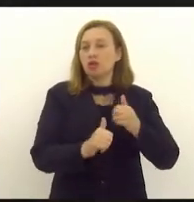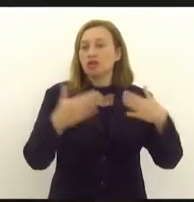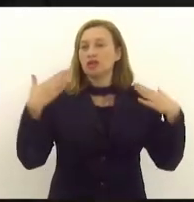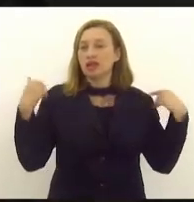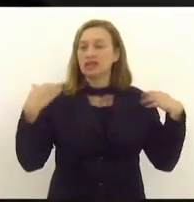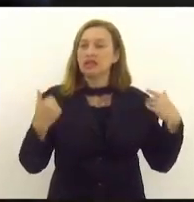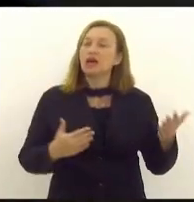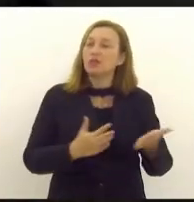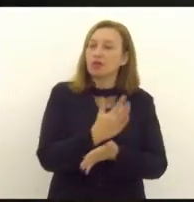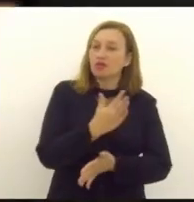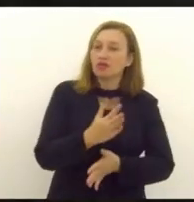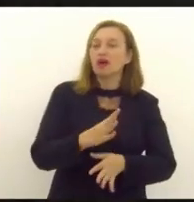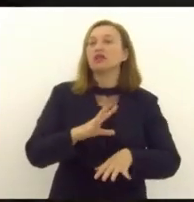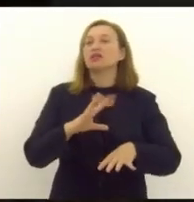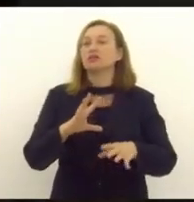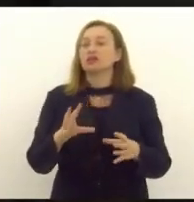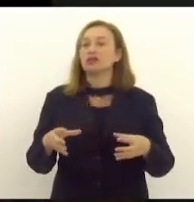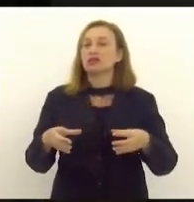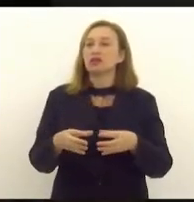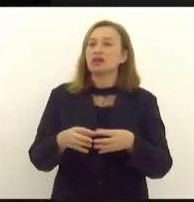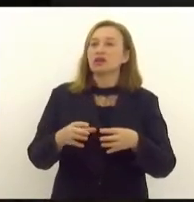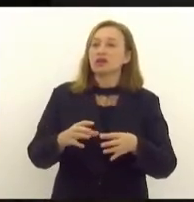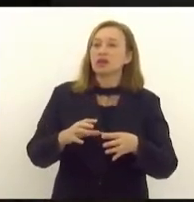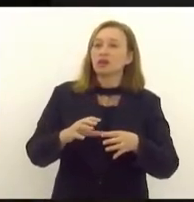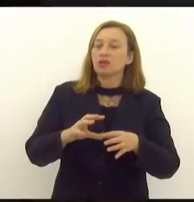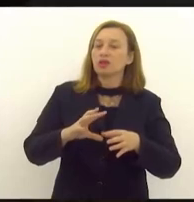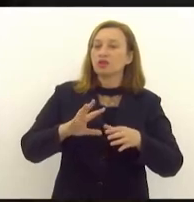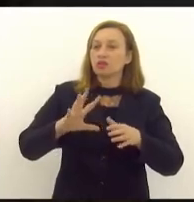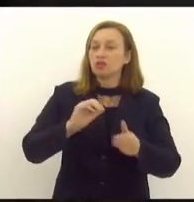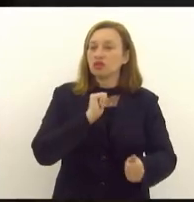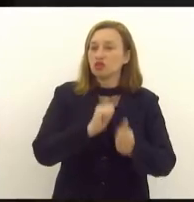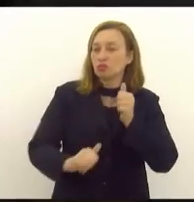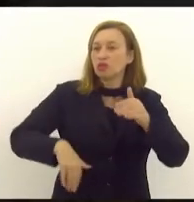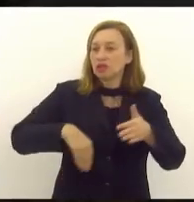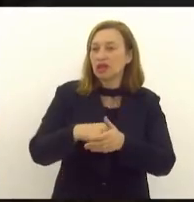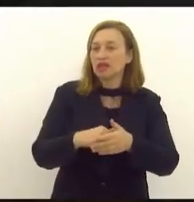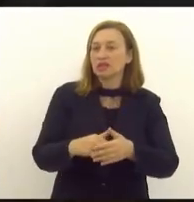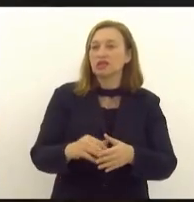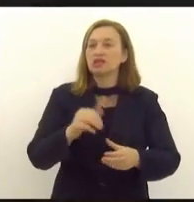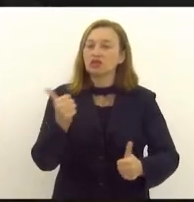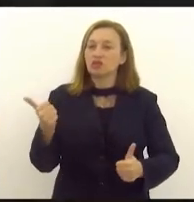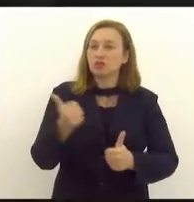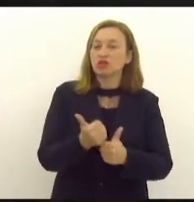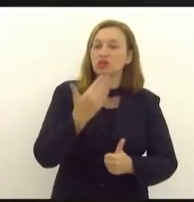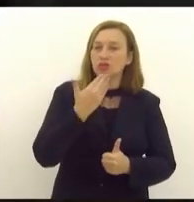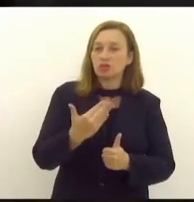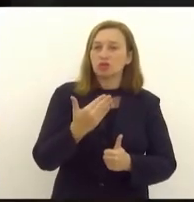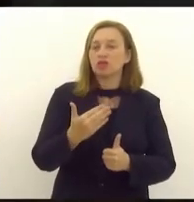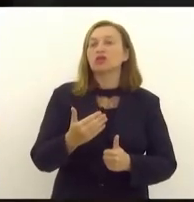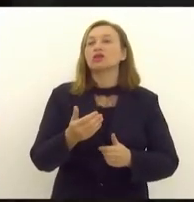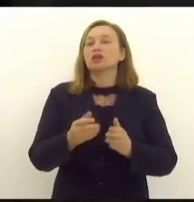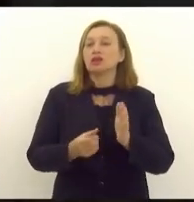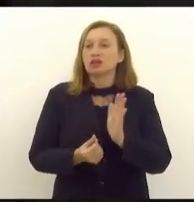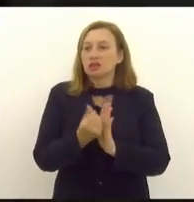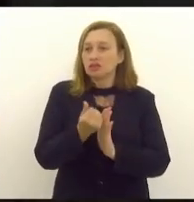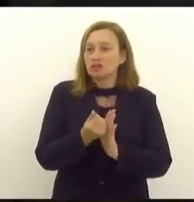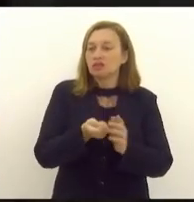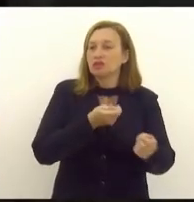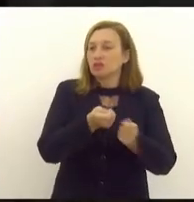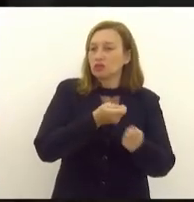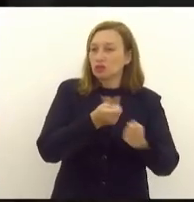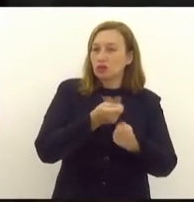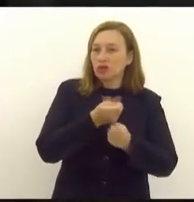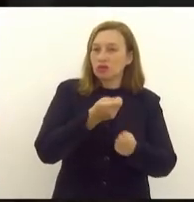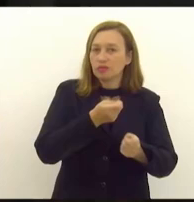favorável com a emenda da comissão de esporte lazer com emendas concluindo por substitutivo e de orçamento Finanças fiscalização